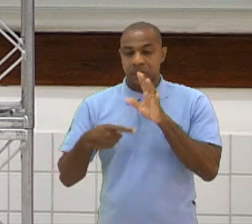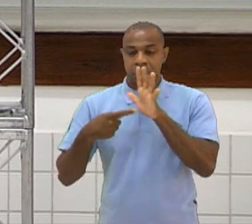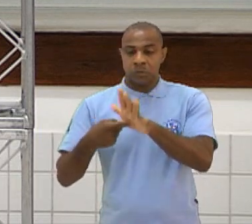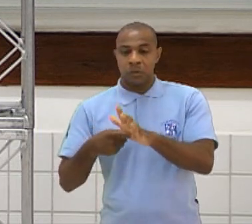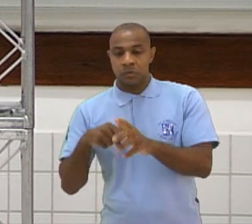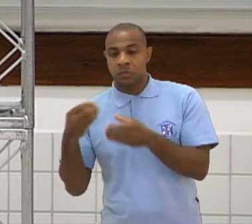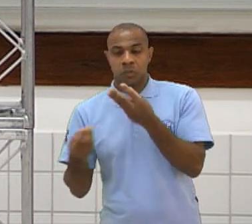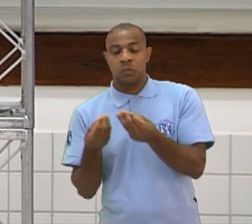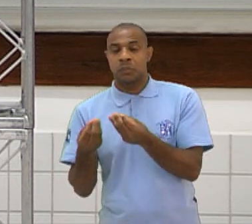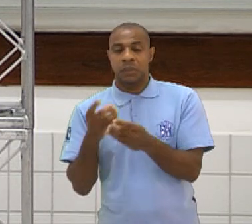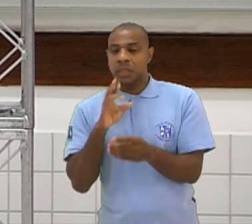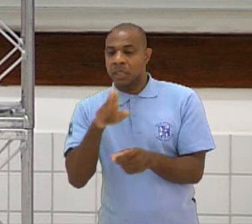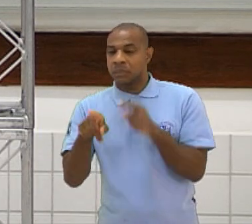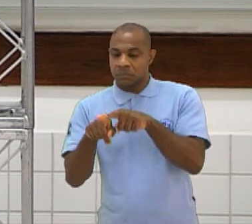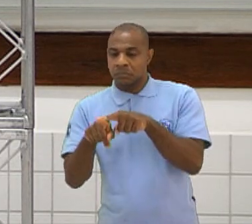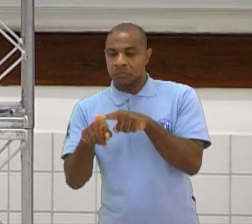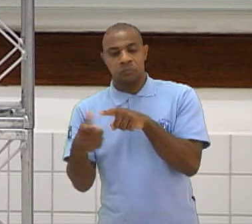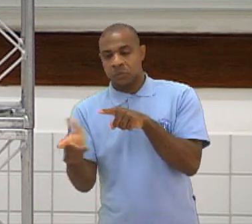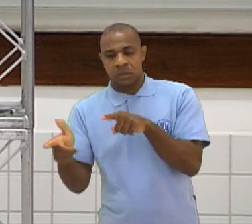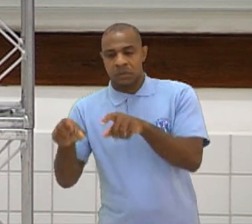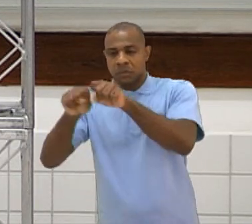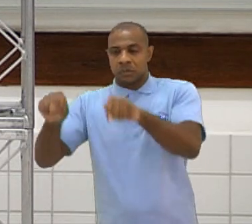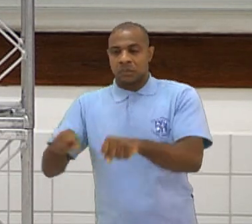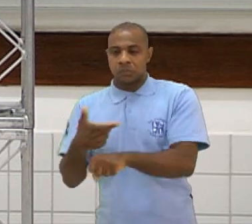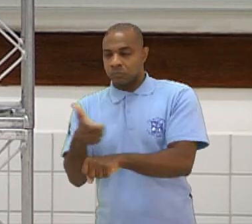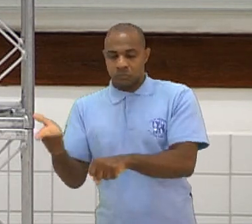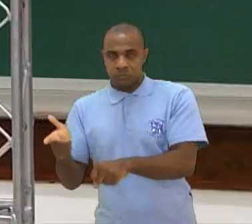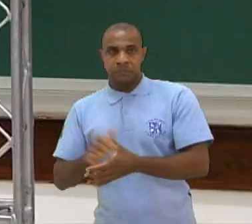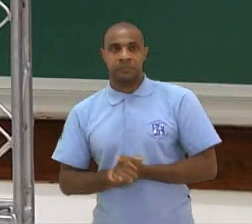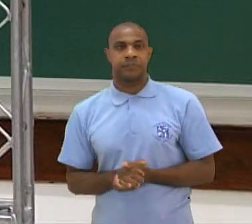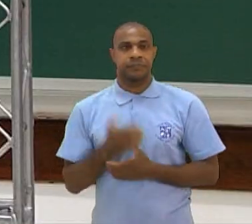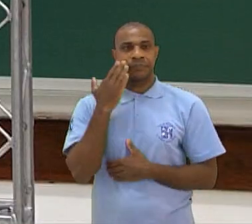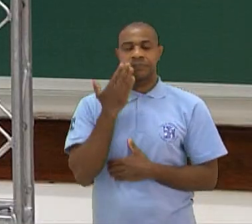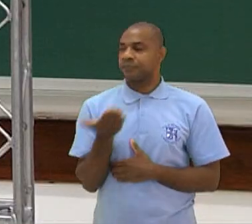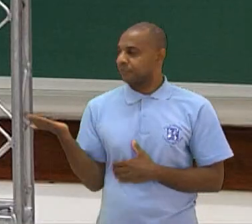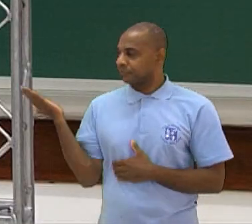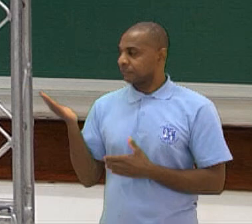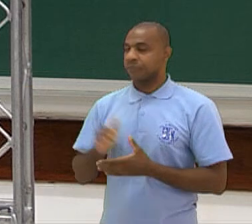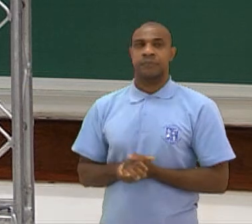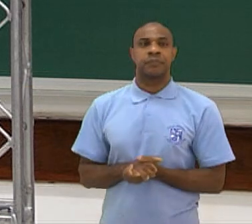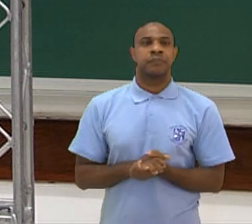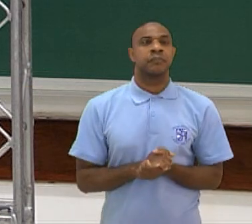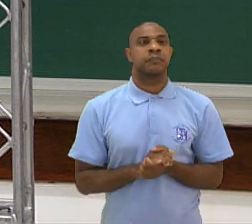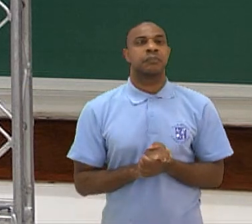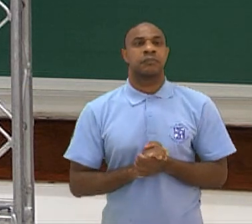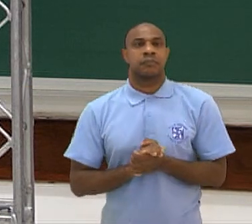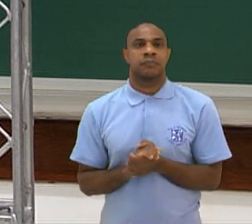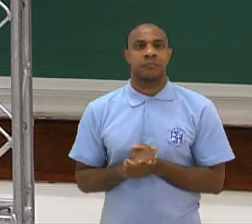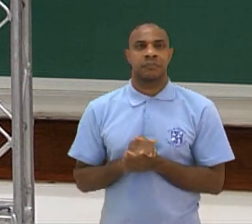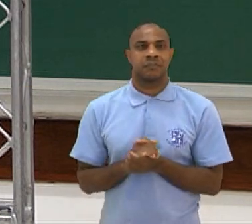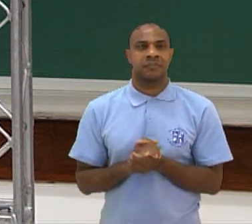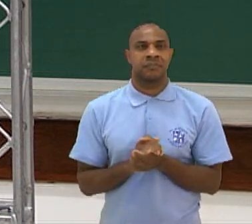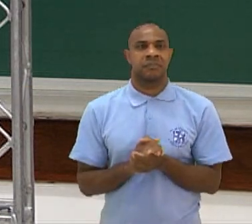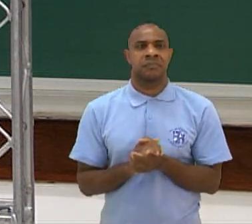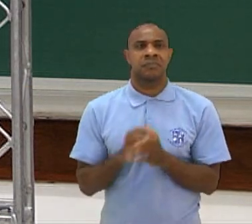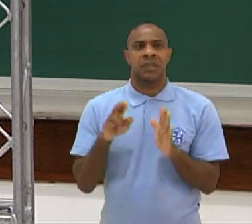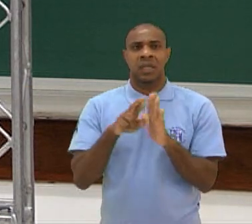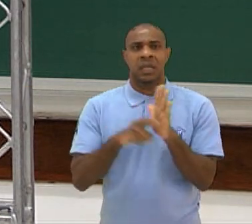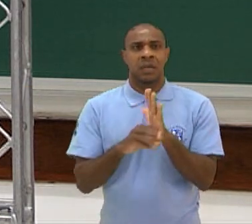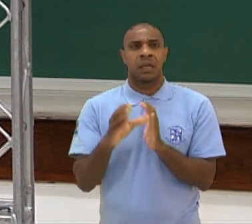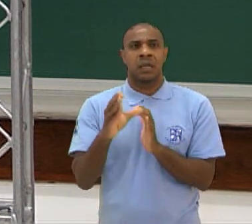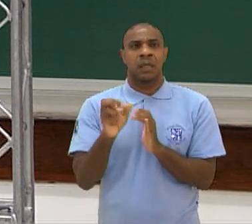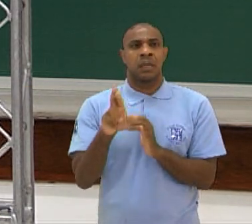para aquele resultado esse sistema não existe. Muito legal isso aí, tá certo? Regra de Cramer. O que é essa regra? É